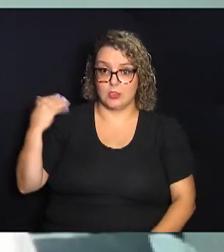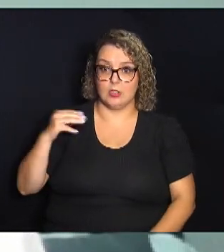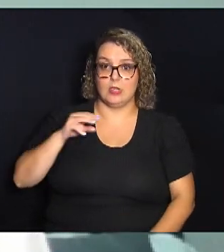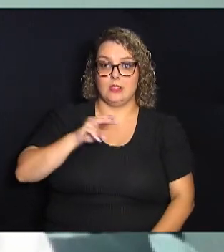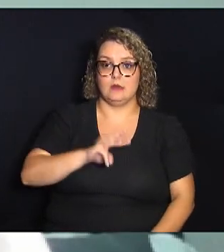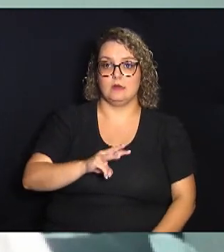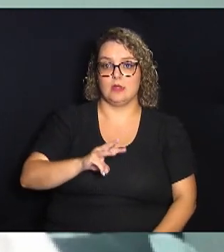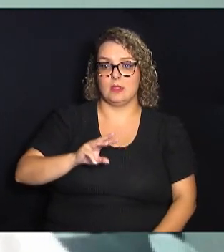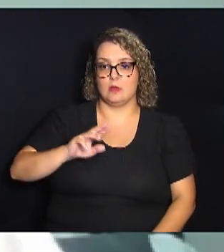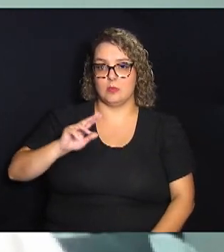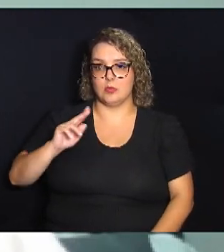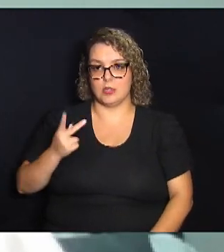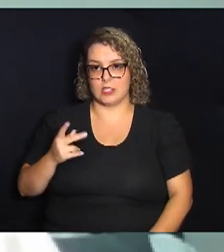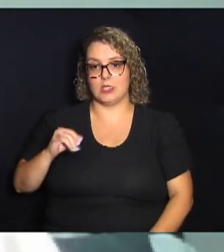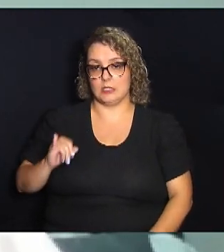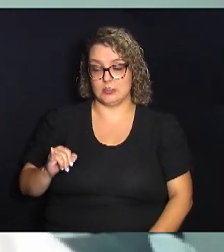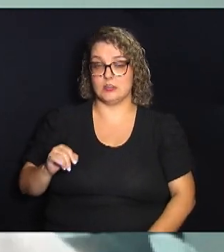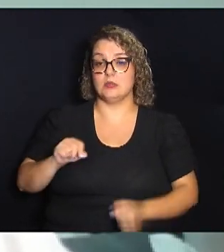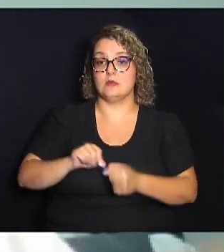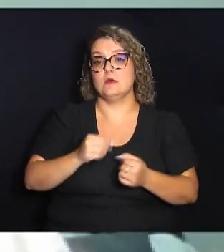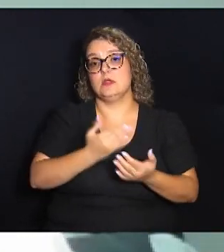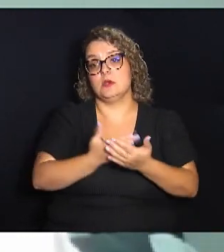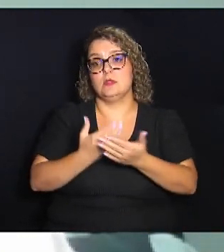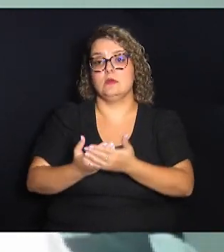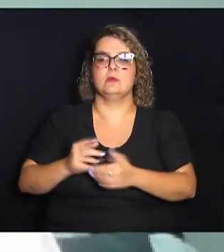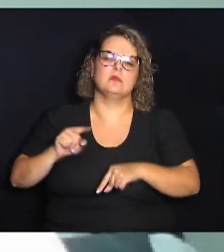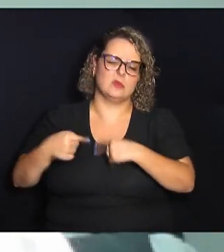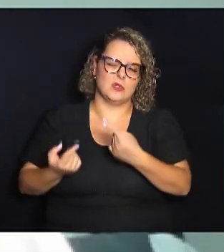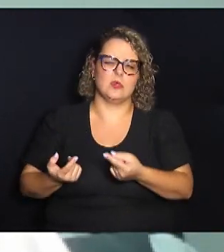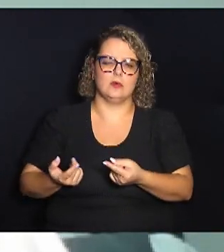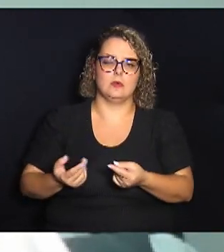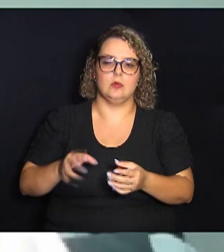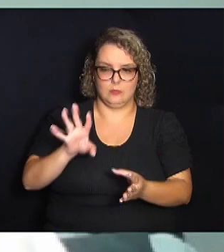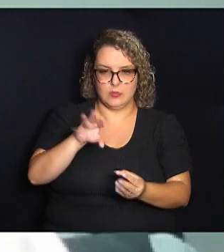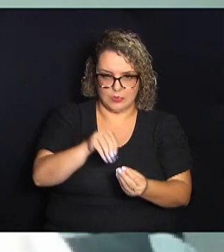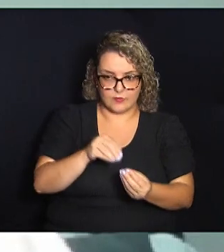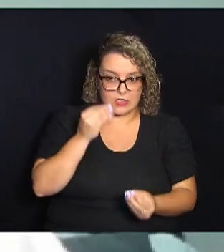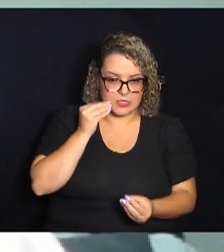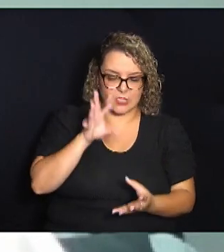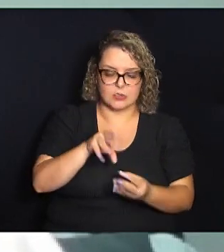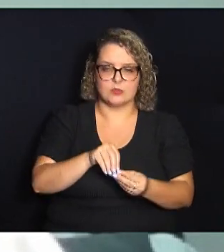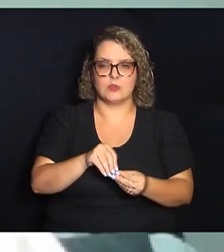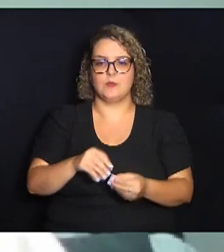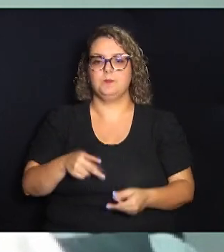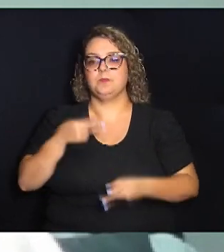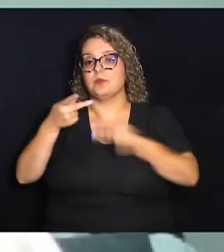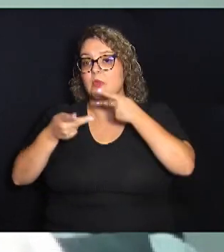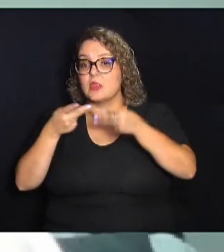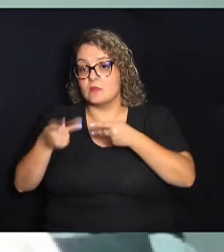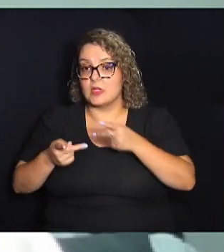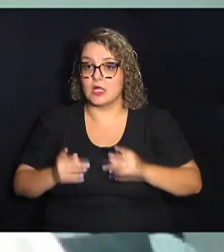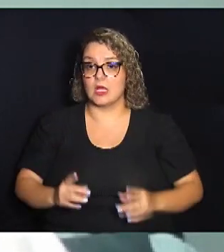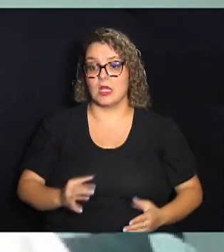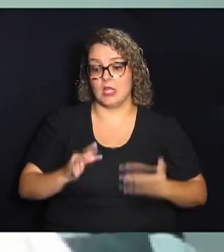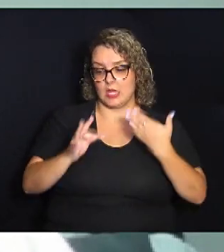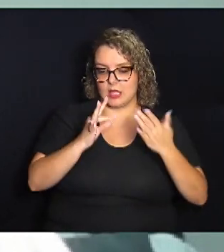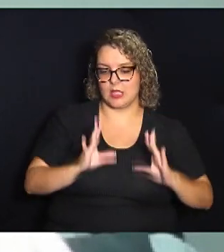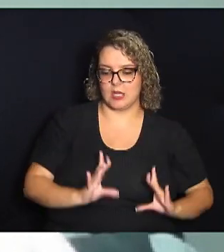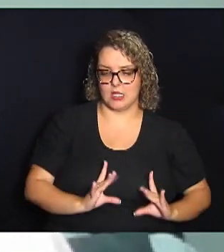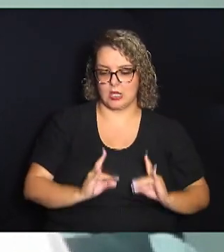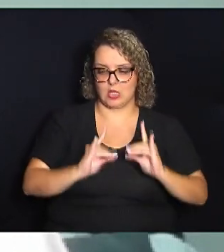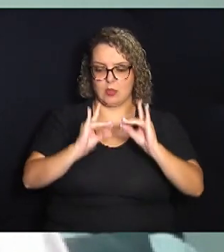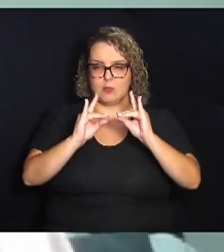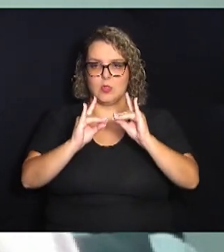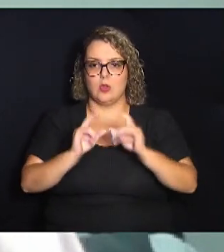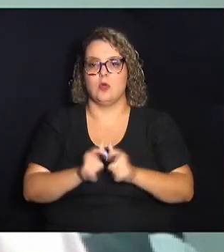WHI, que fez um estudo, em outras palavras, vou tentar simplificar. E ele relacionava a terapia hormonal com o aumento